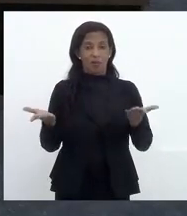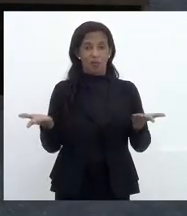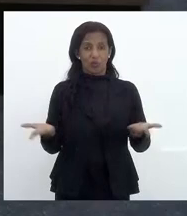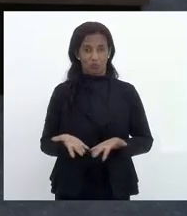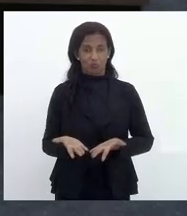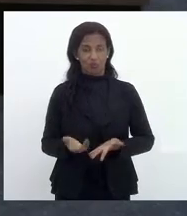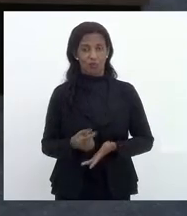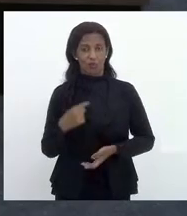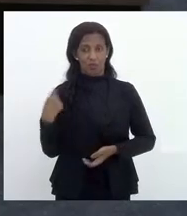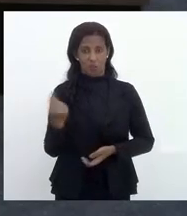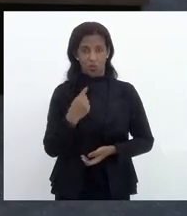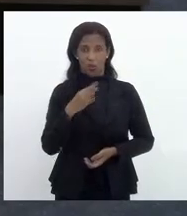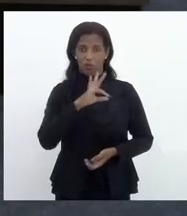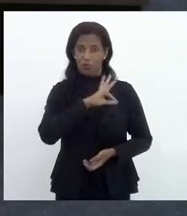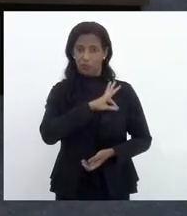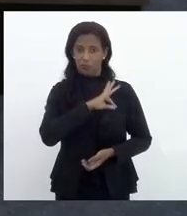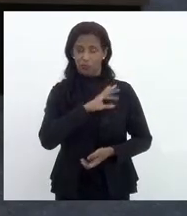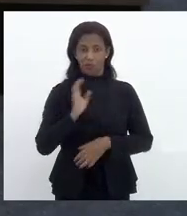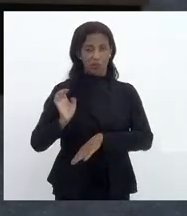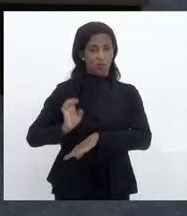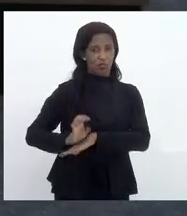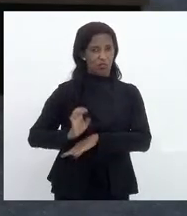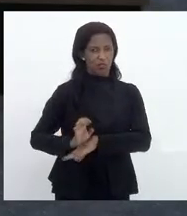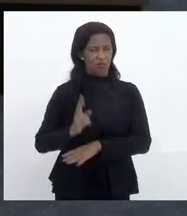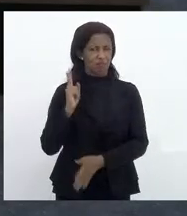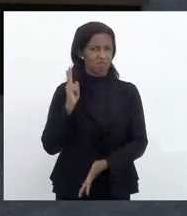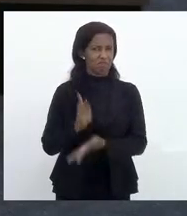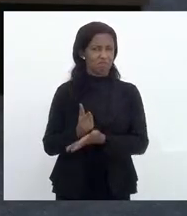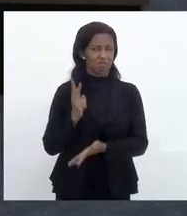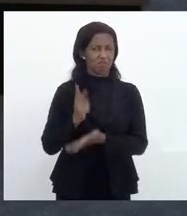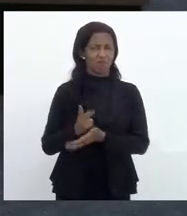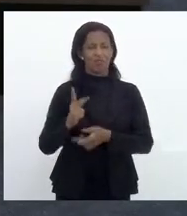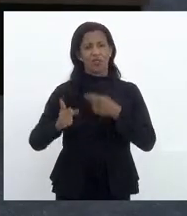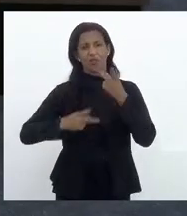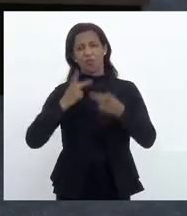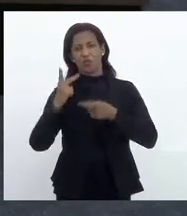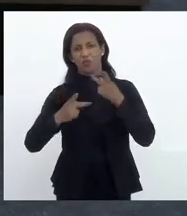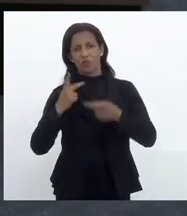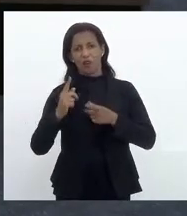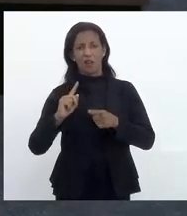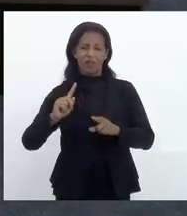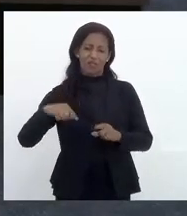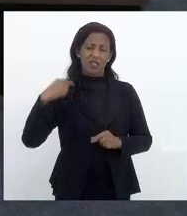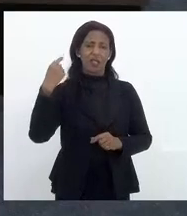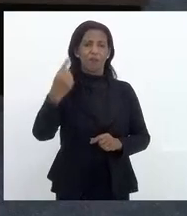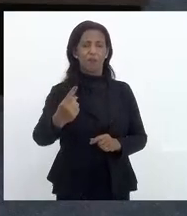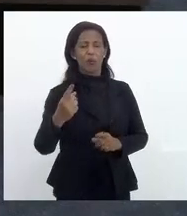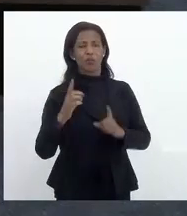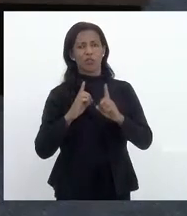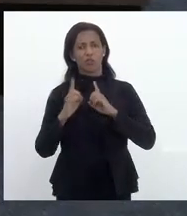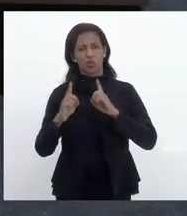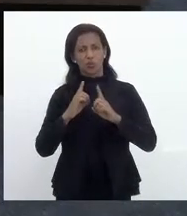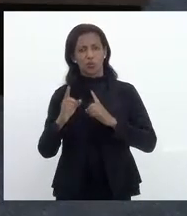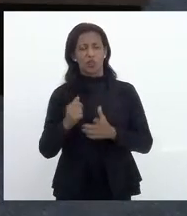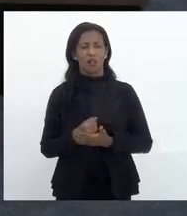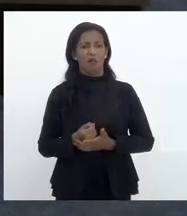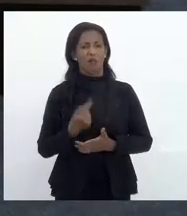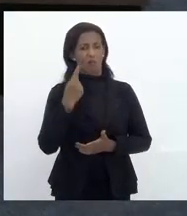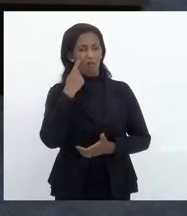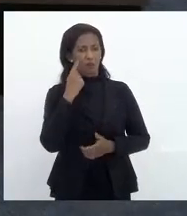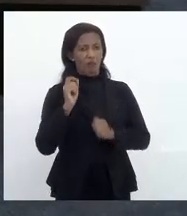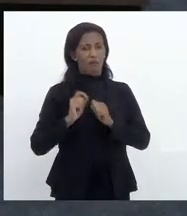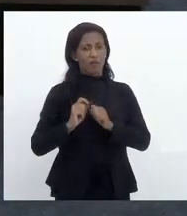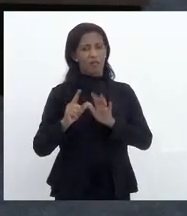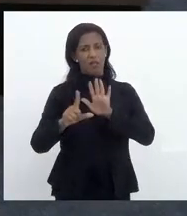que em relação a nós e militares estaduais são sempre cita aí que vai ser discussões posteriores que vai aplicar na íntegra